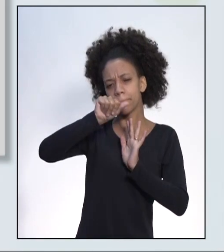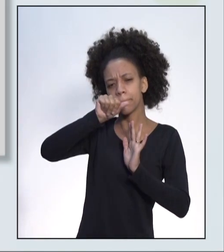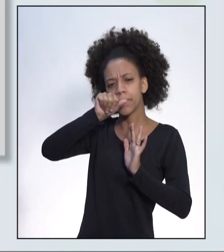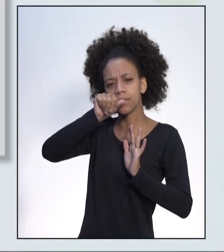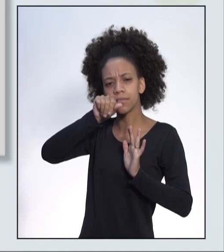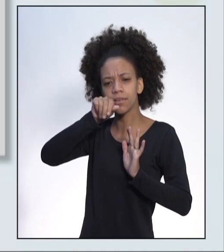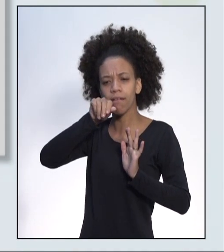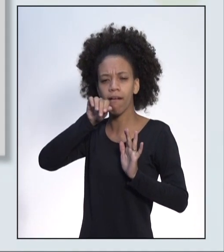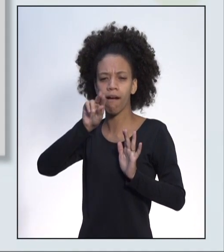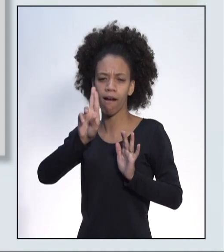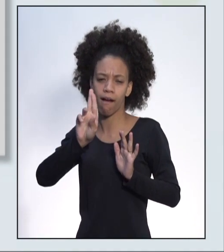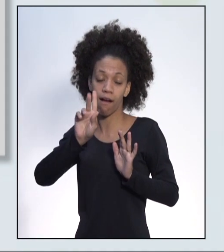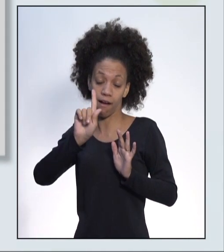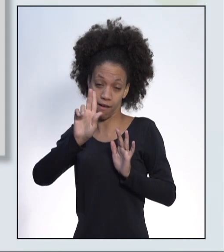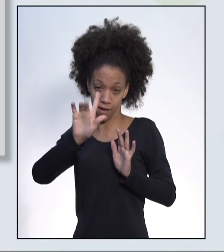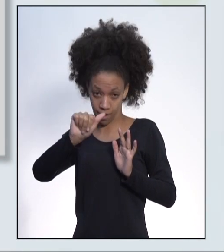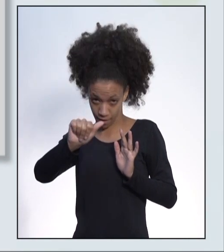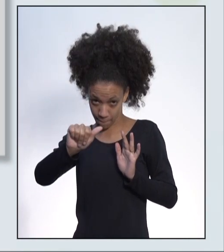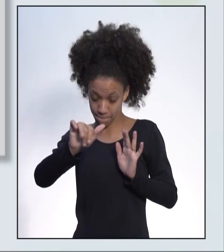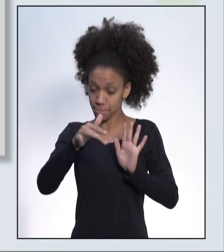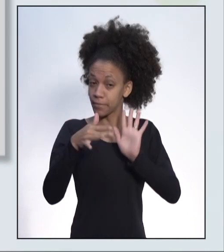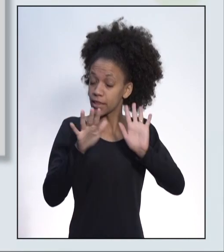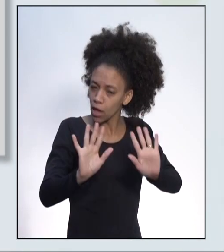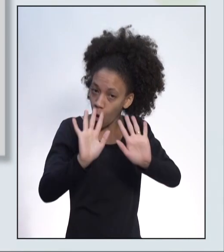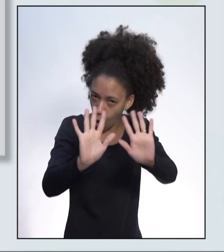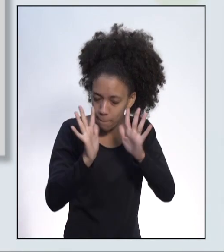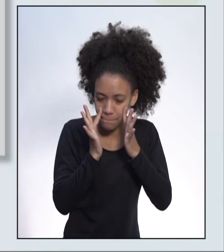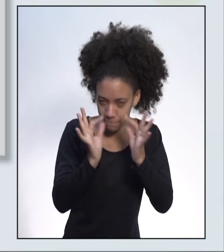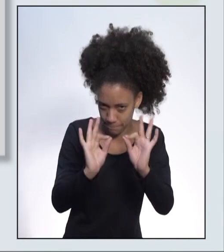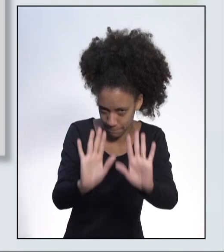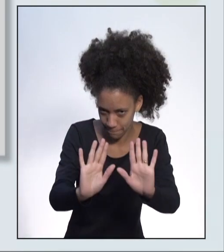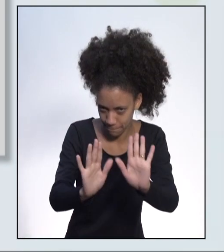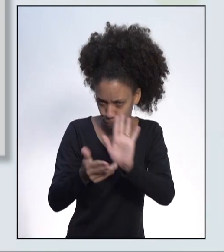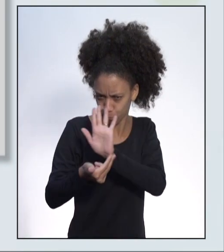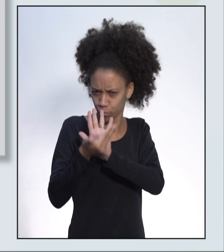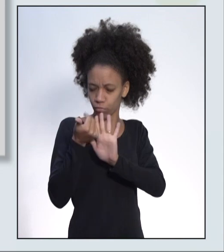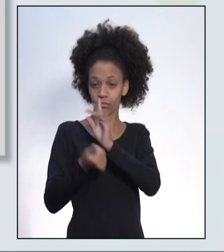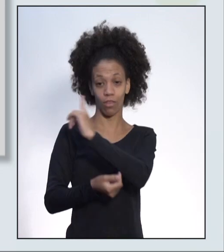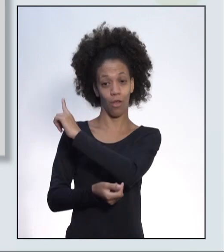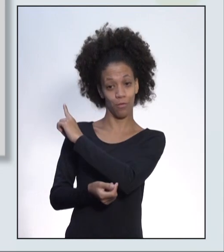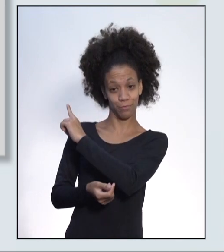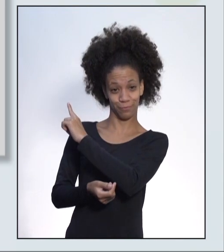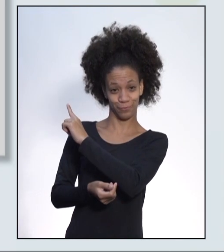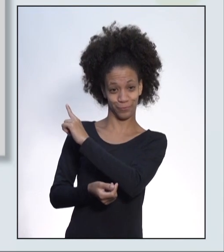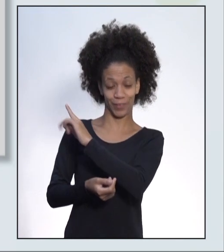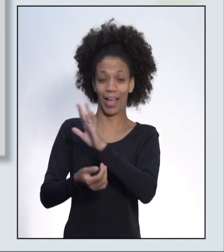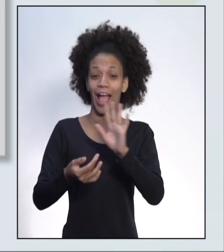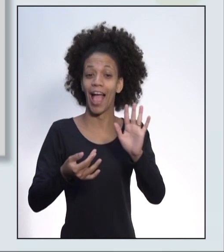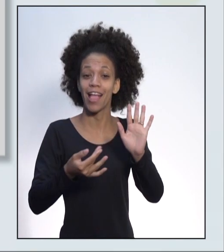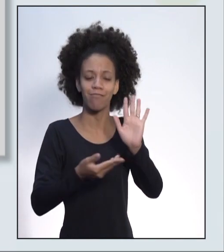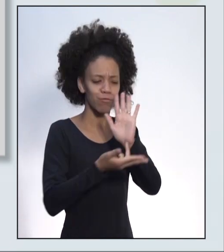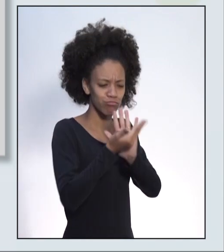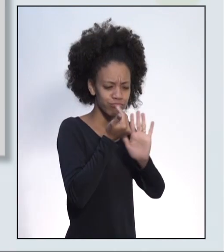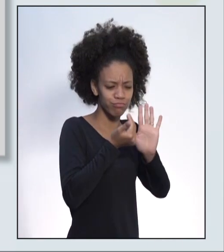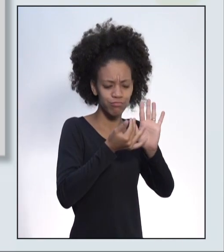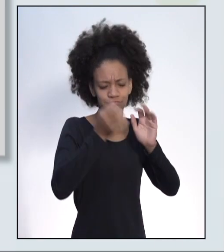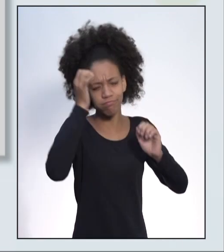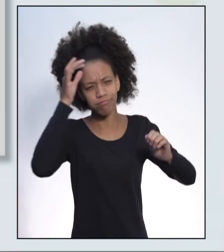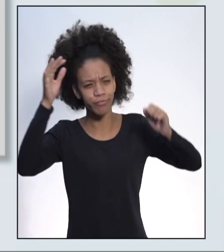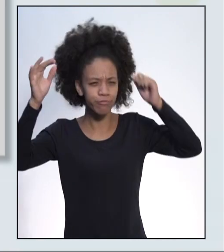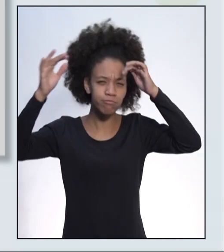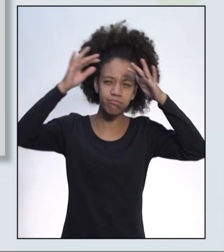deles e contratamos um ilustrador para fazer. Então, repara, cada história vai te dar ideias sobre como